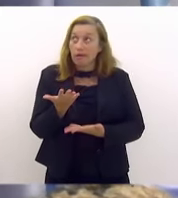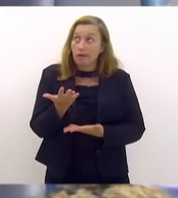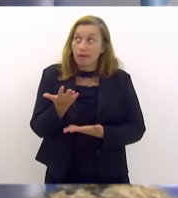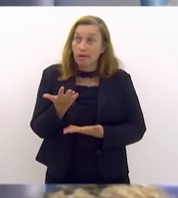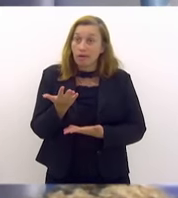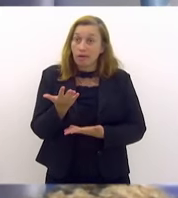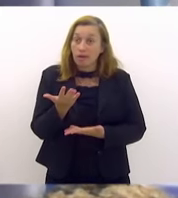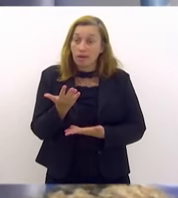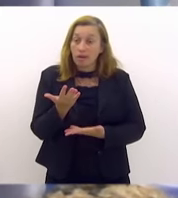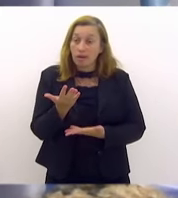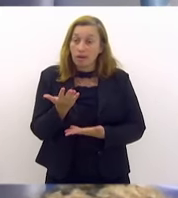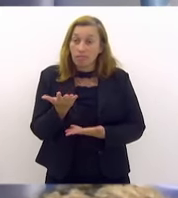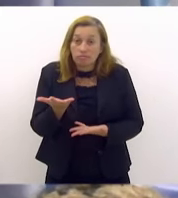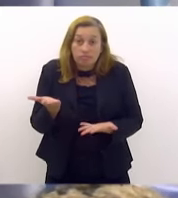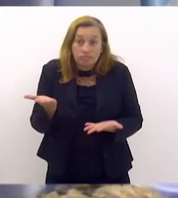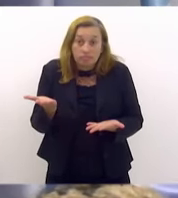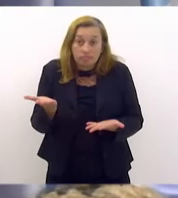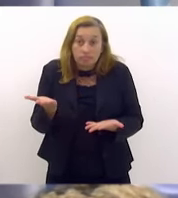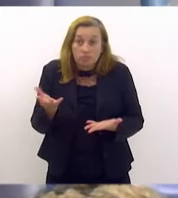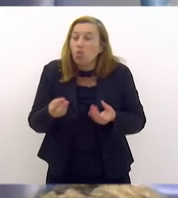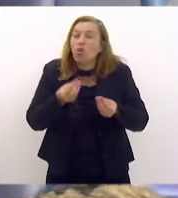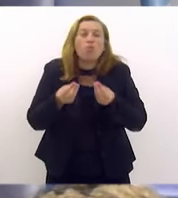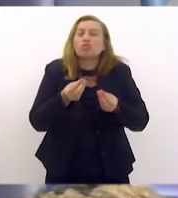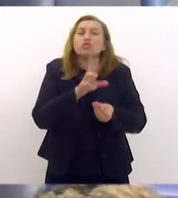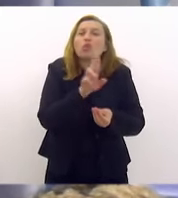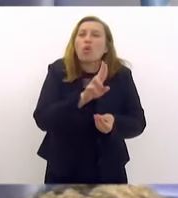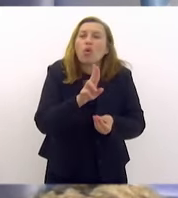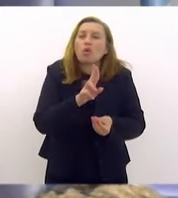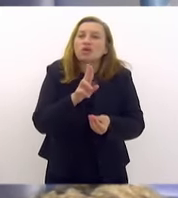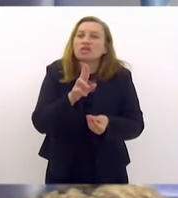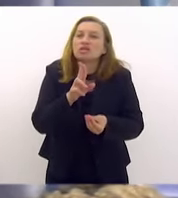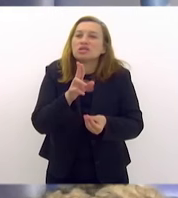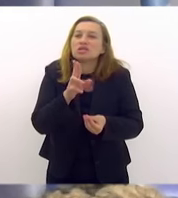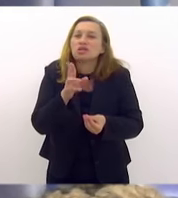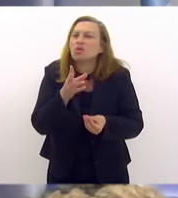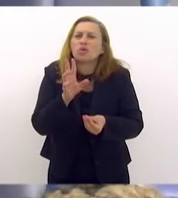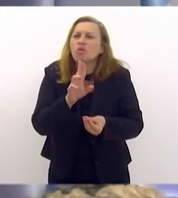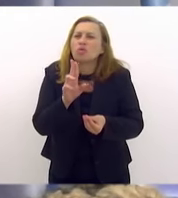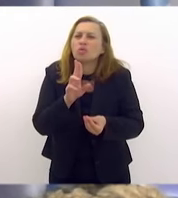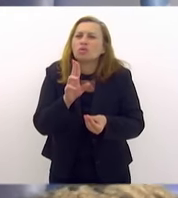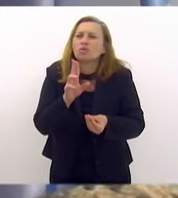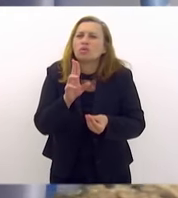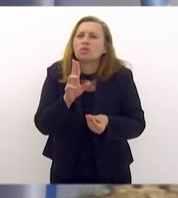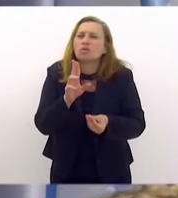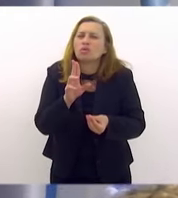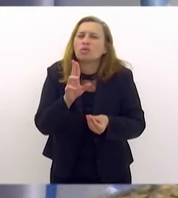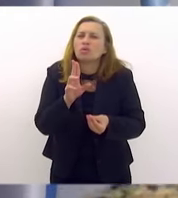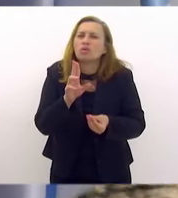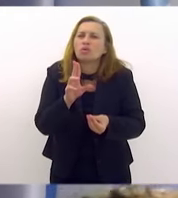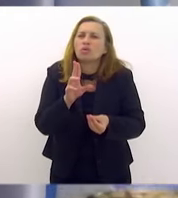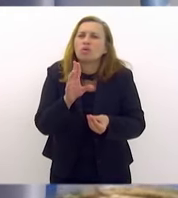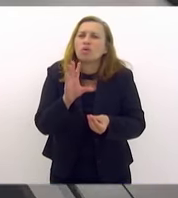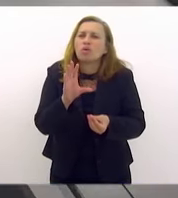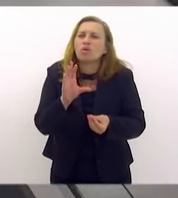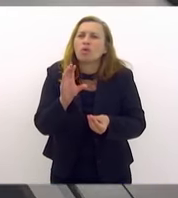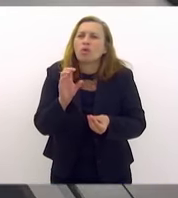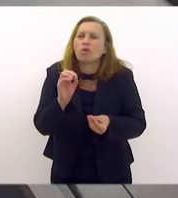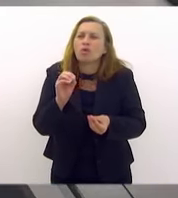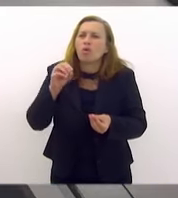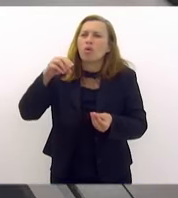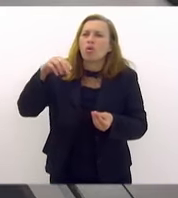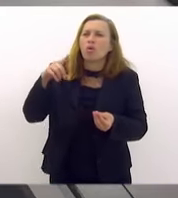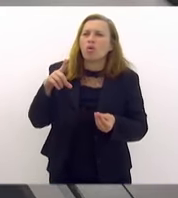eh né como é que era o nome gente não sei o que corretiva como é que é condução condução coercitiva